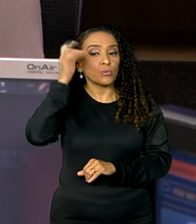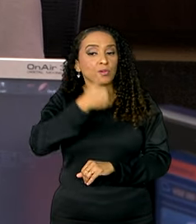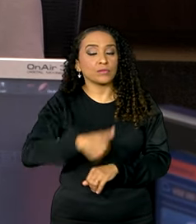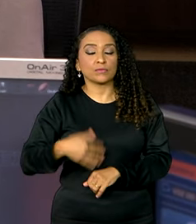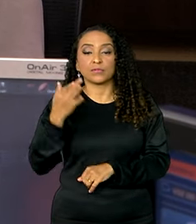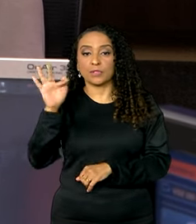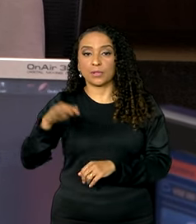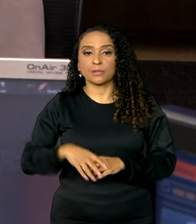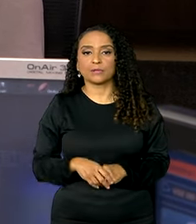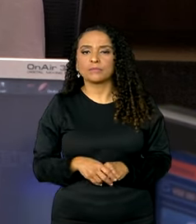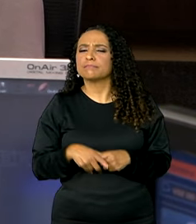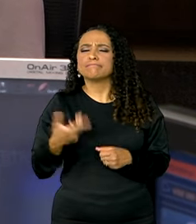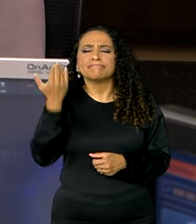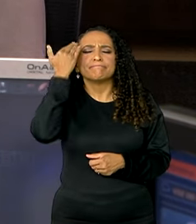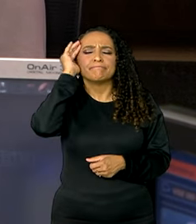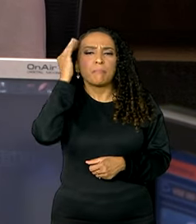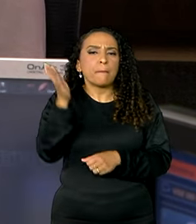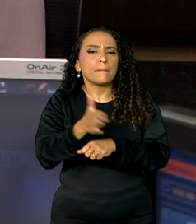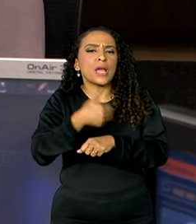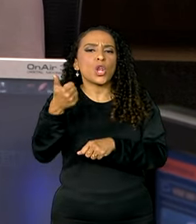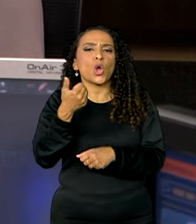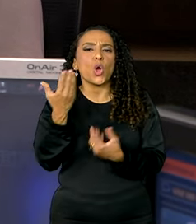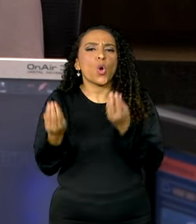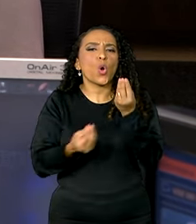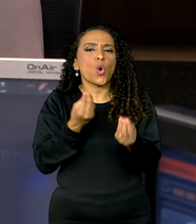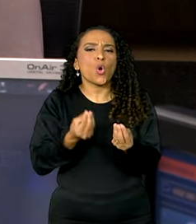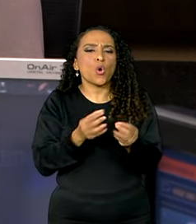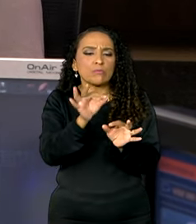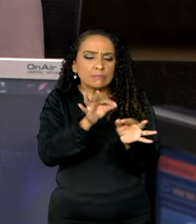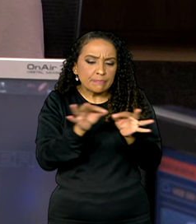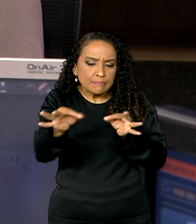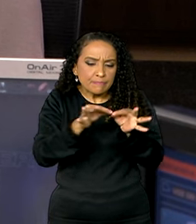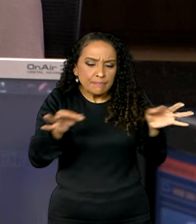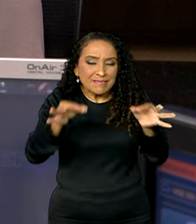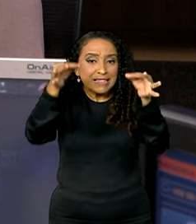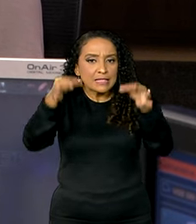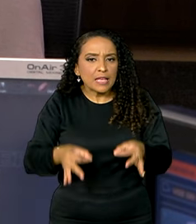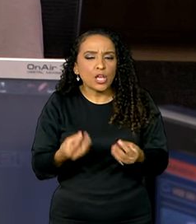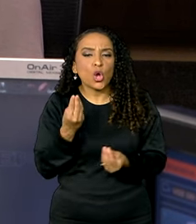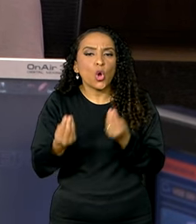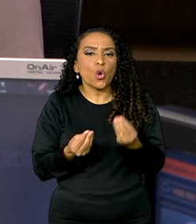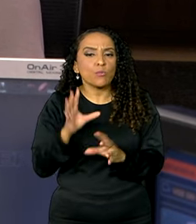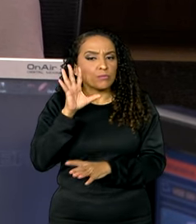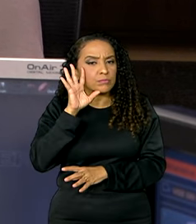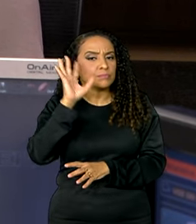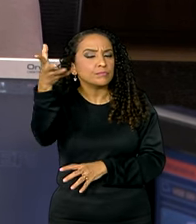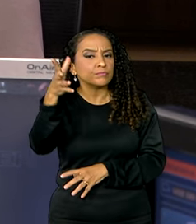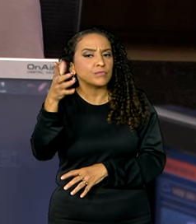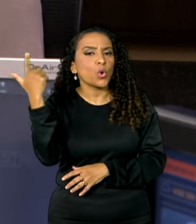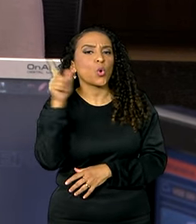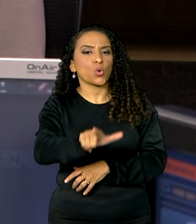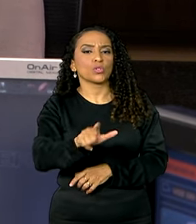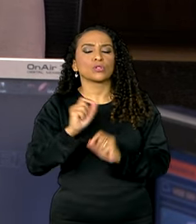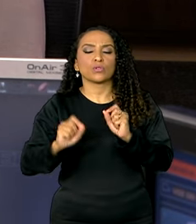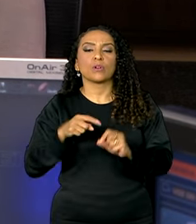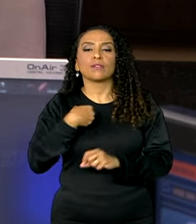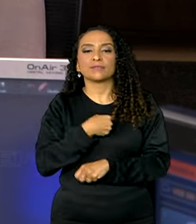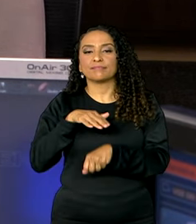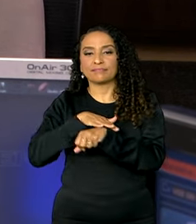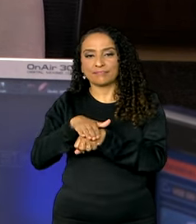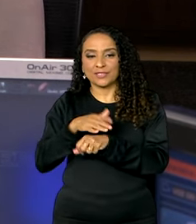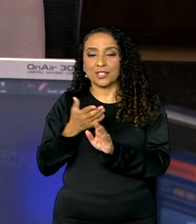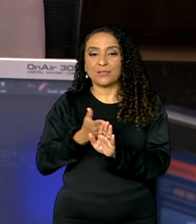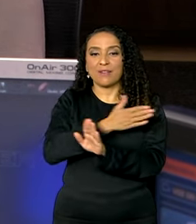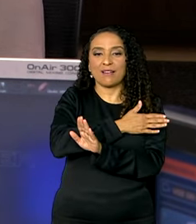governo federal. E para entender melhor como essa medição é feita e como esse resultado foi alcançado, nós conversamos